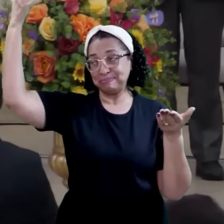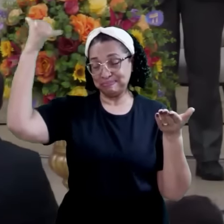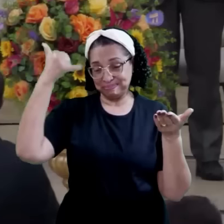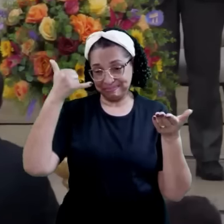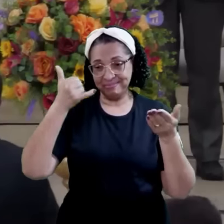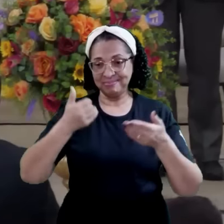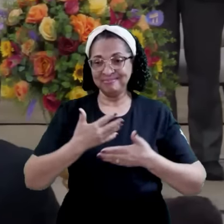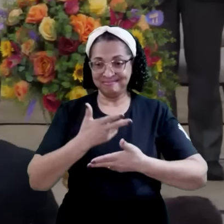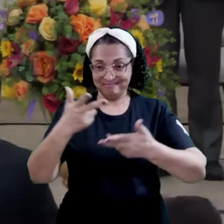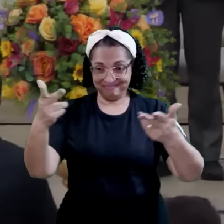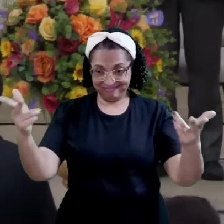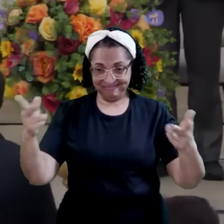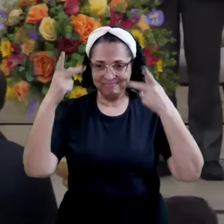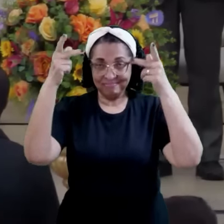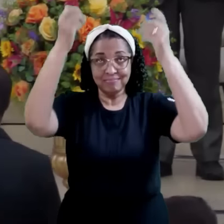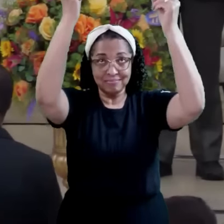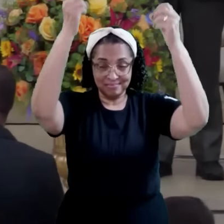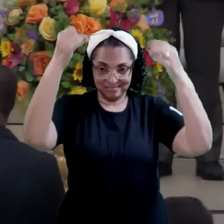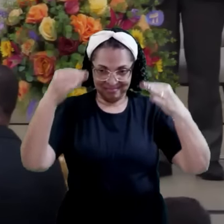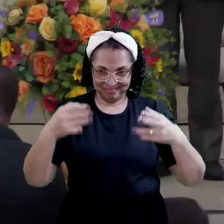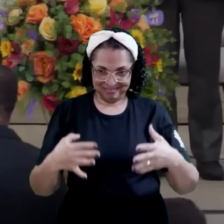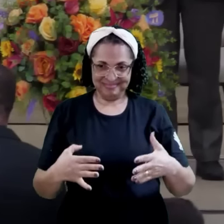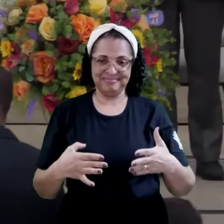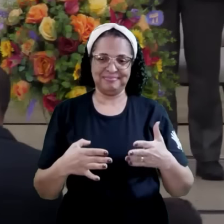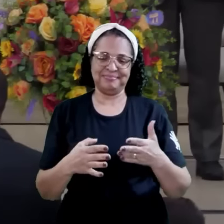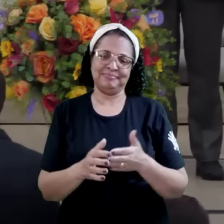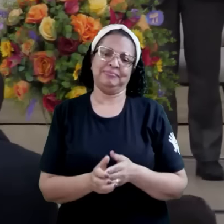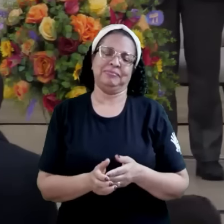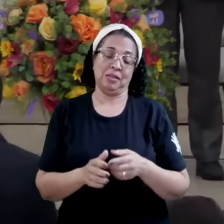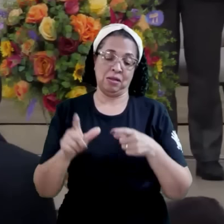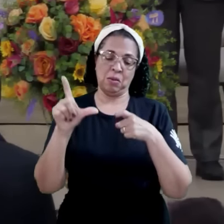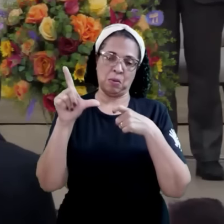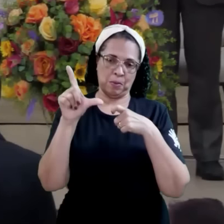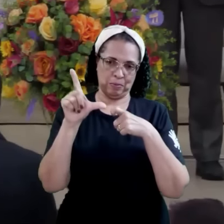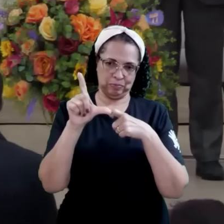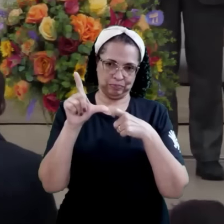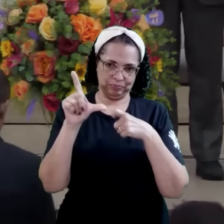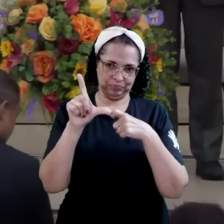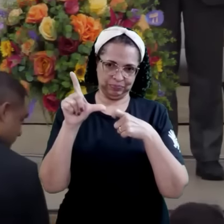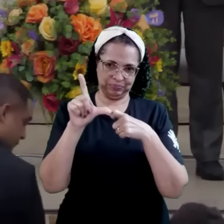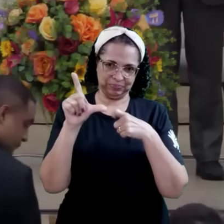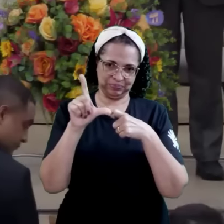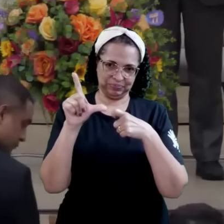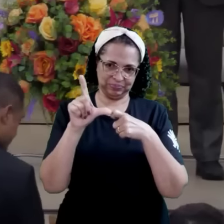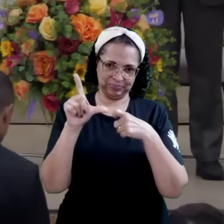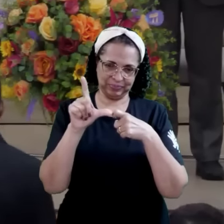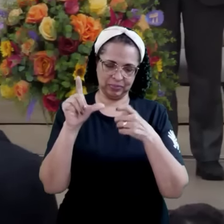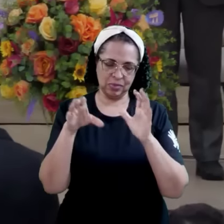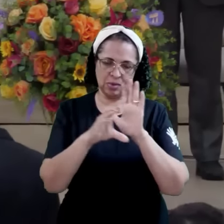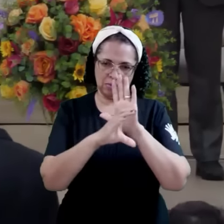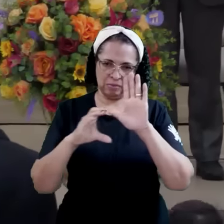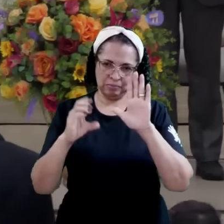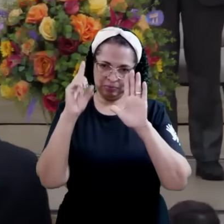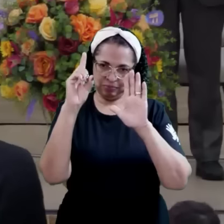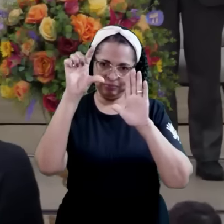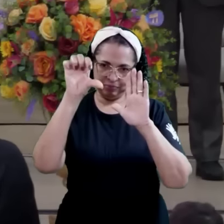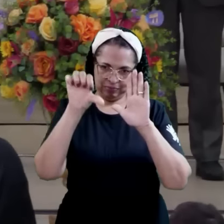vamos chegar Evangelho Segundo escreveu São Lucas Capítulo de número